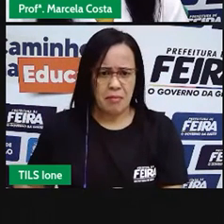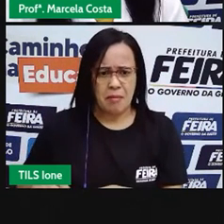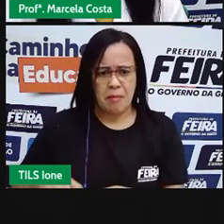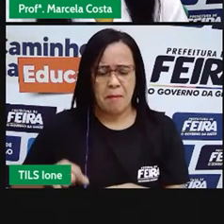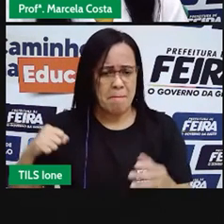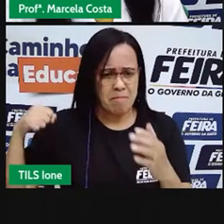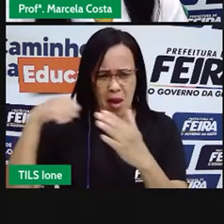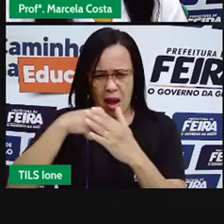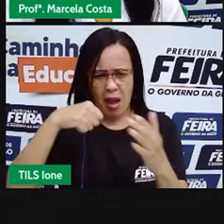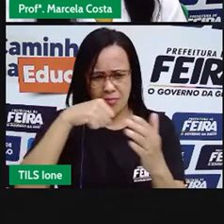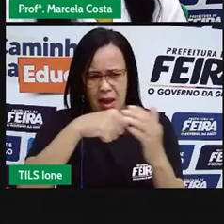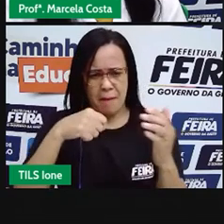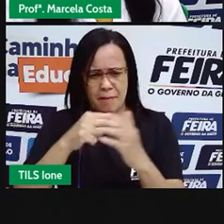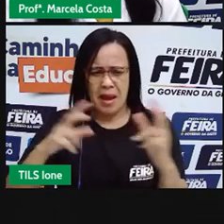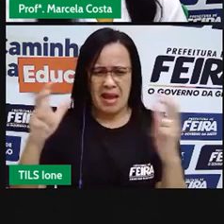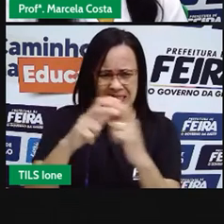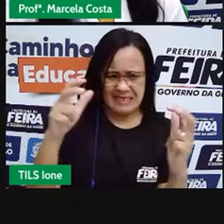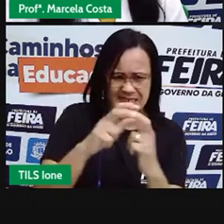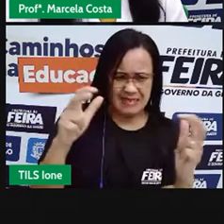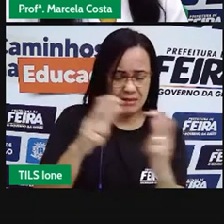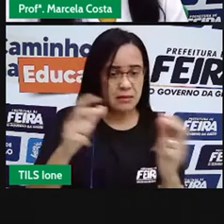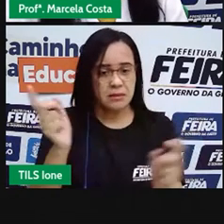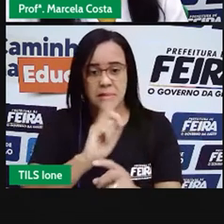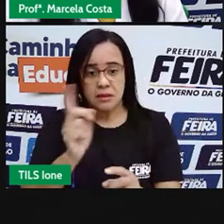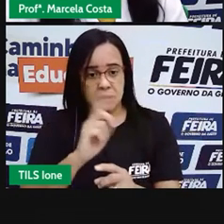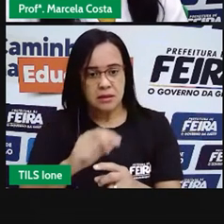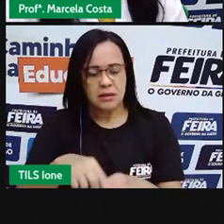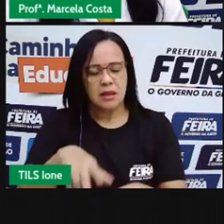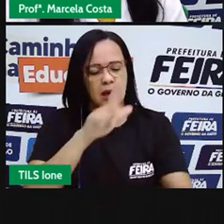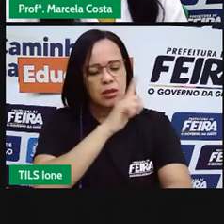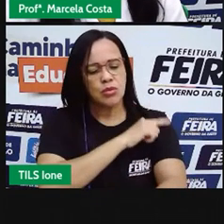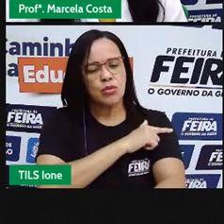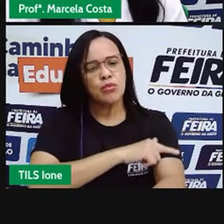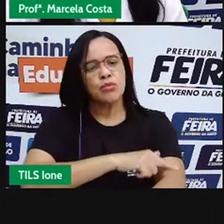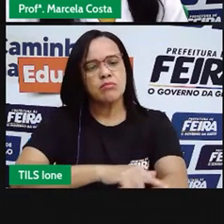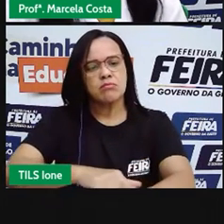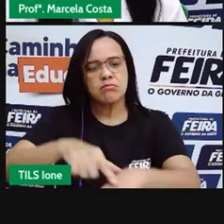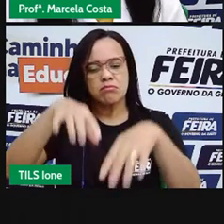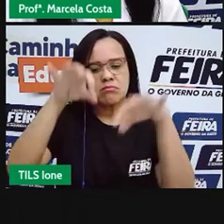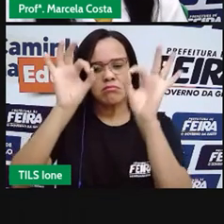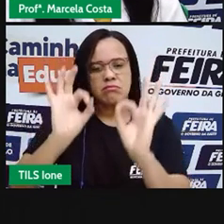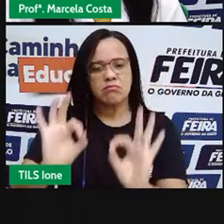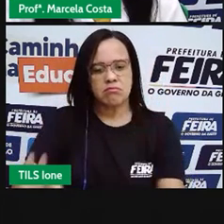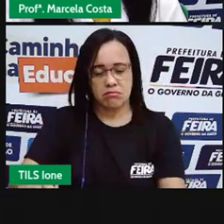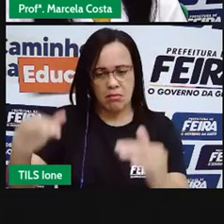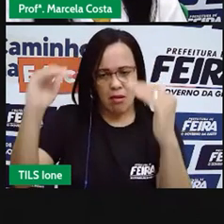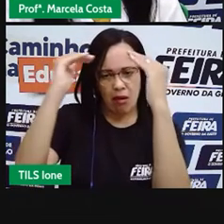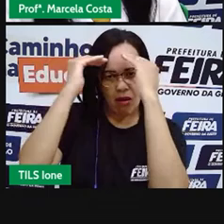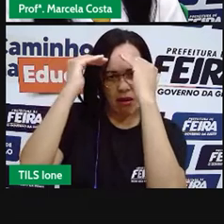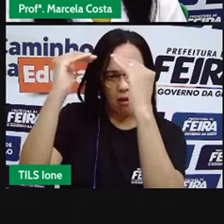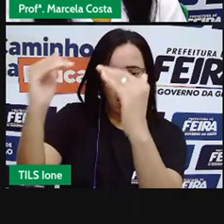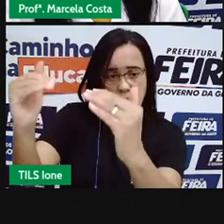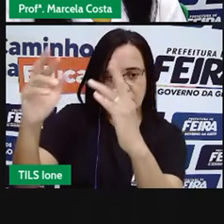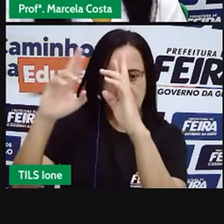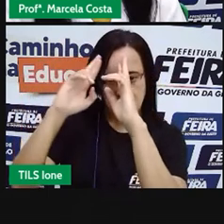o brigar com outro o lado pintado